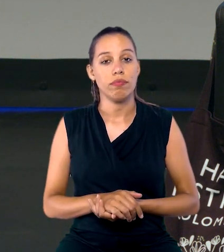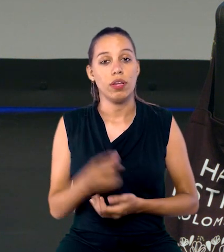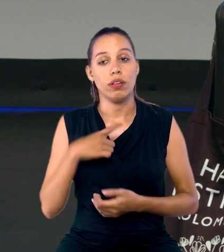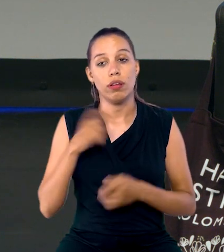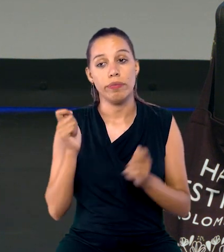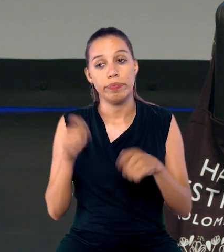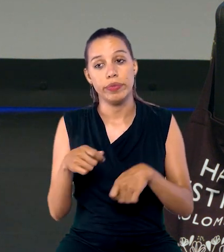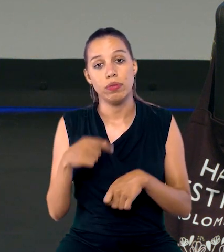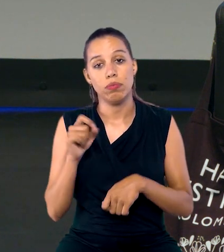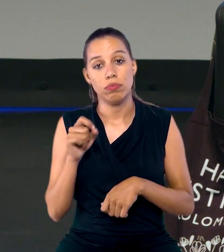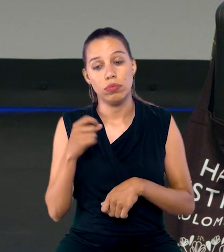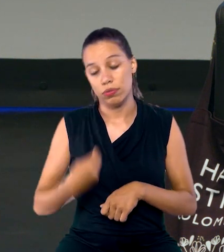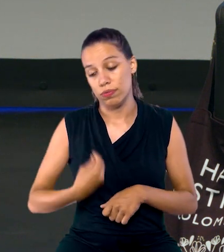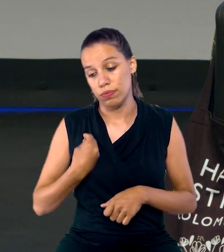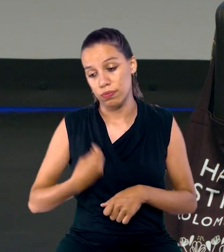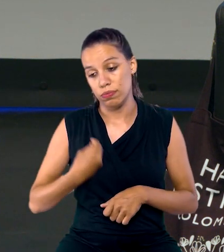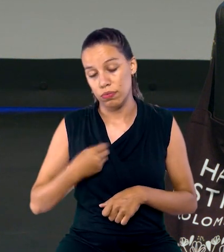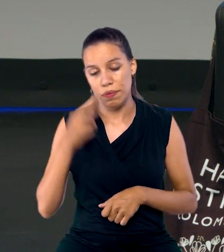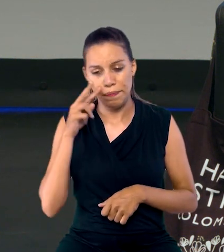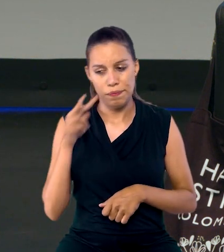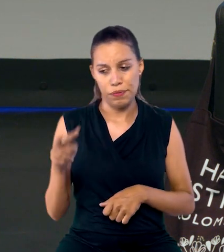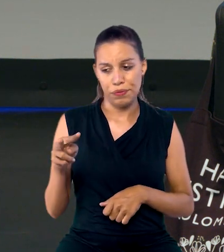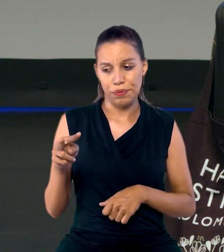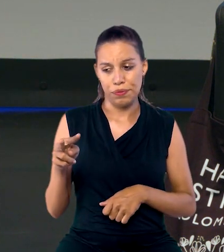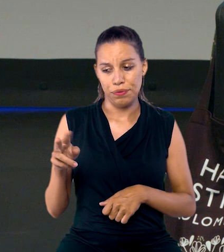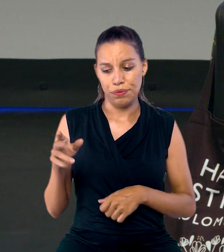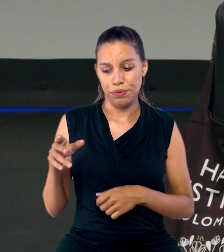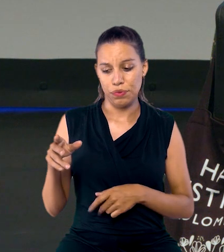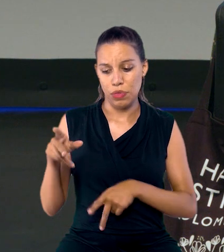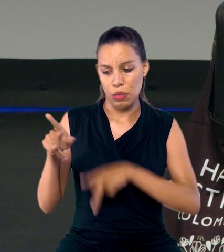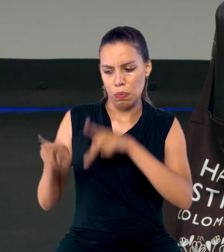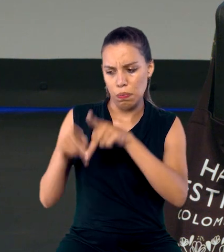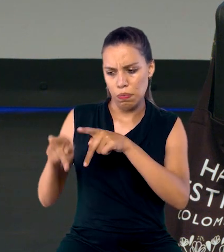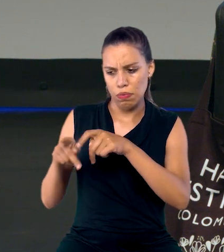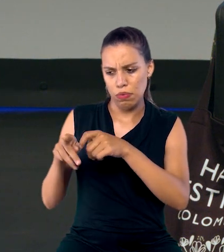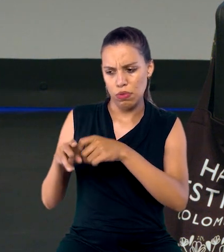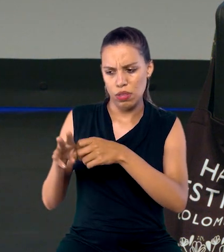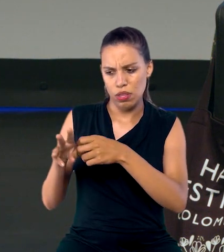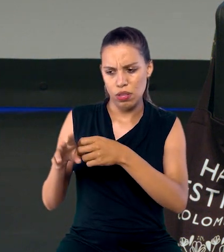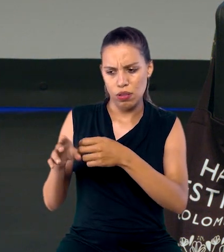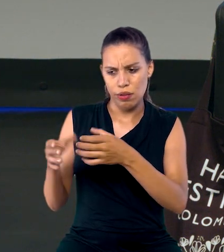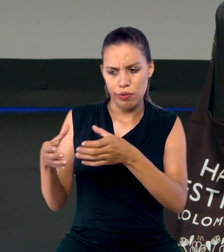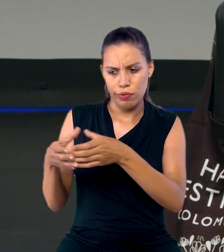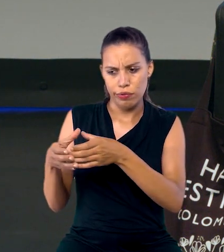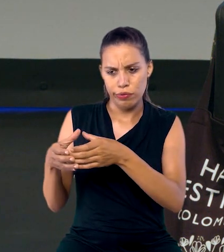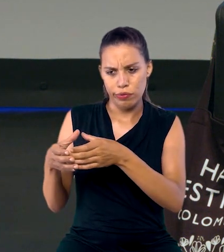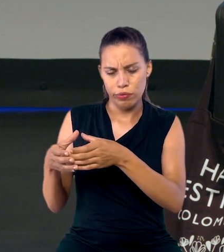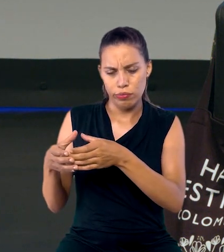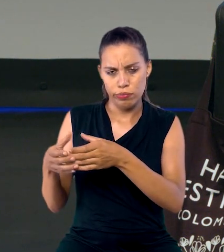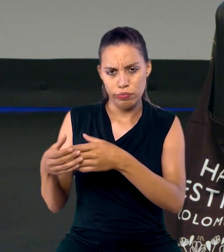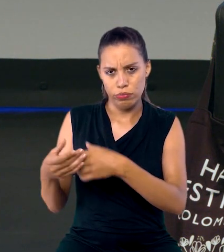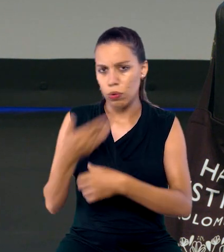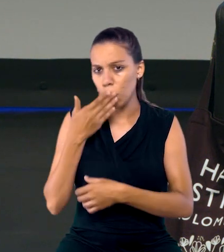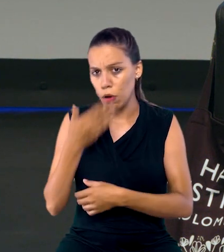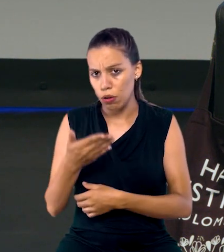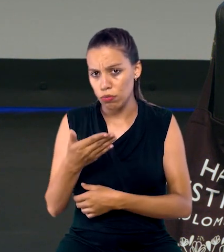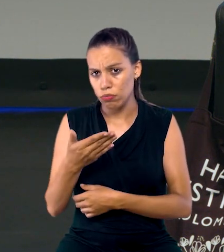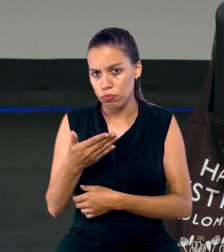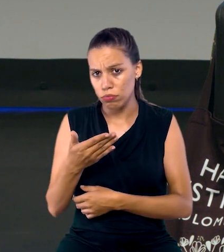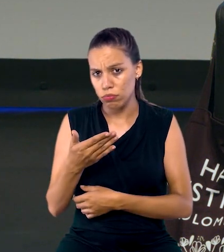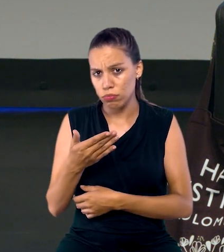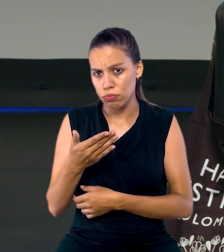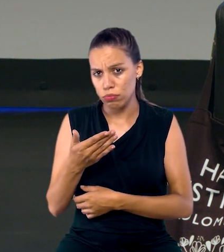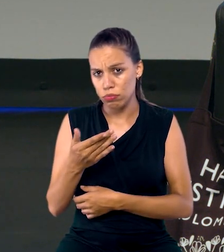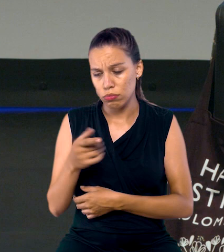uma das possibilidades seria ver, né, a qual etnia pertence essa pessoa e entrar em contato direto com